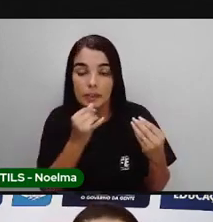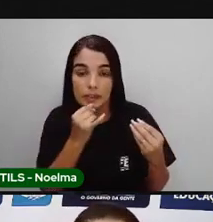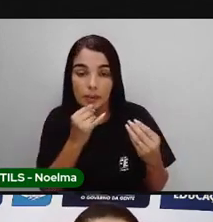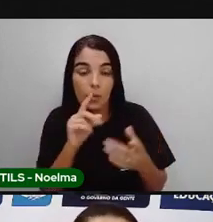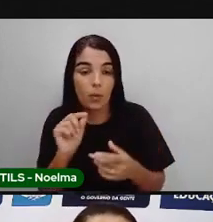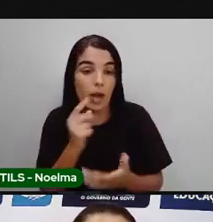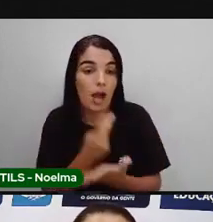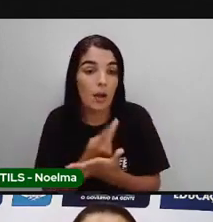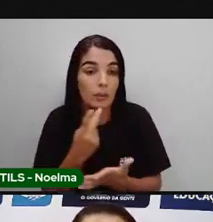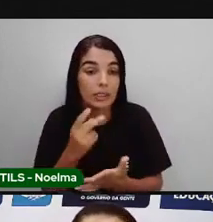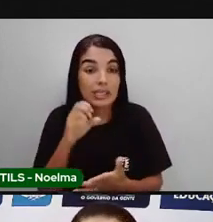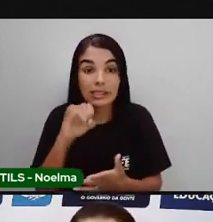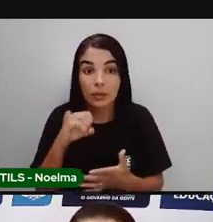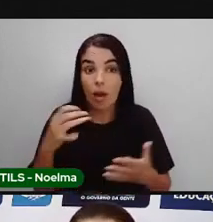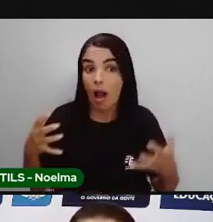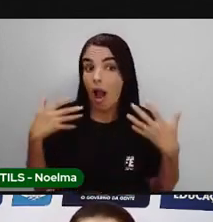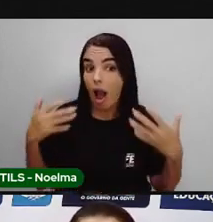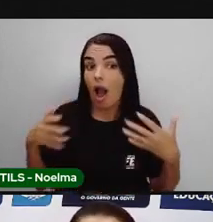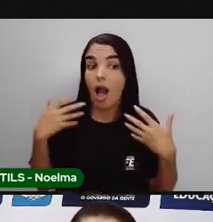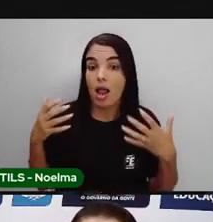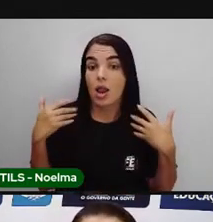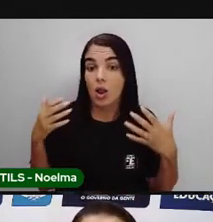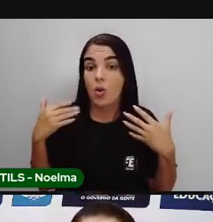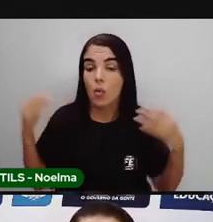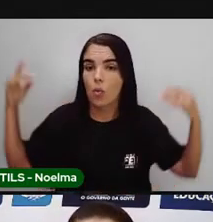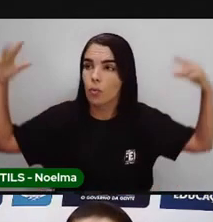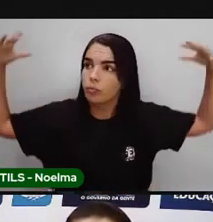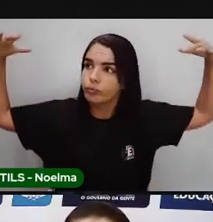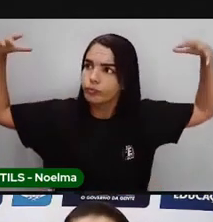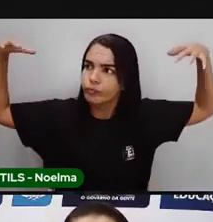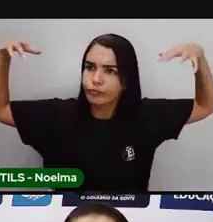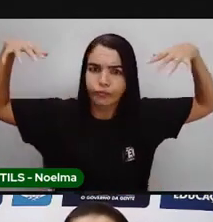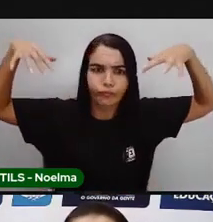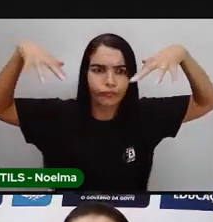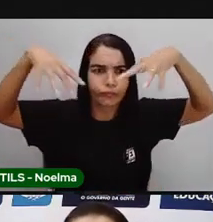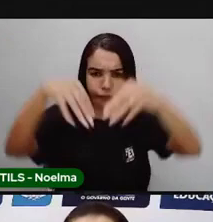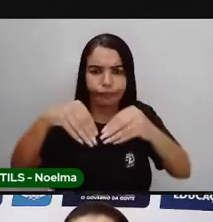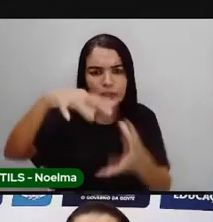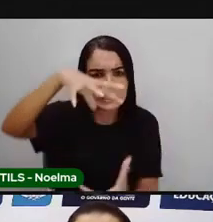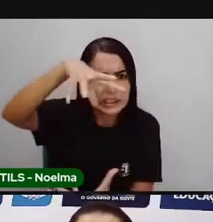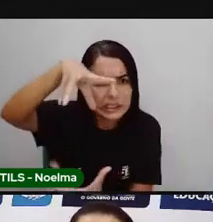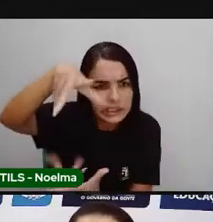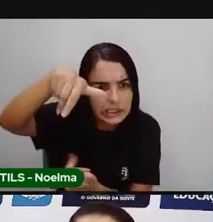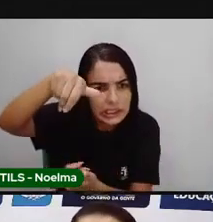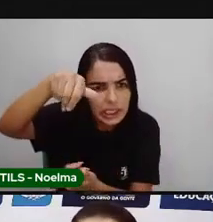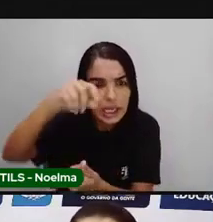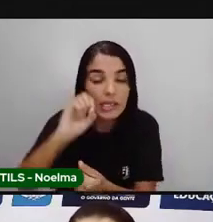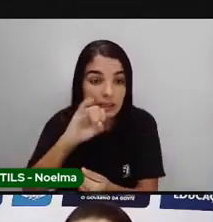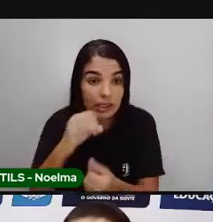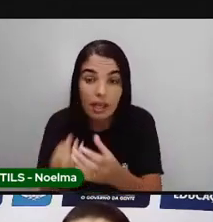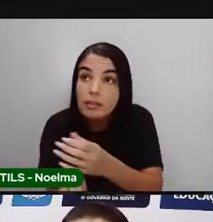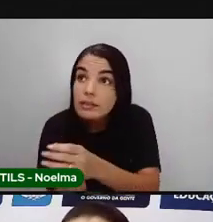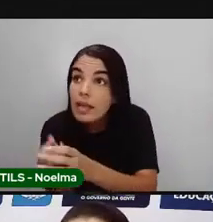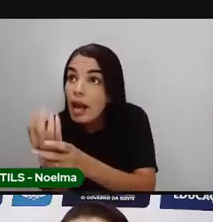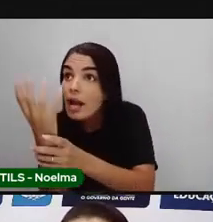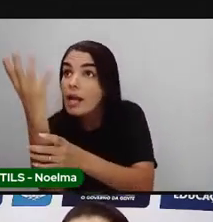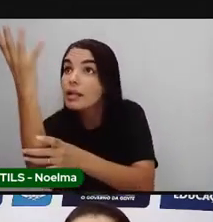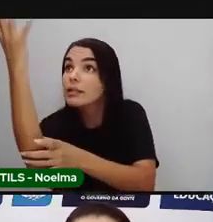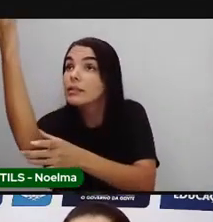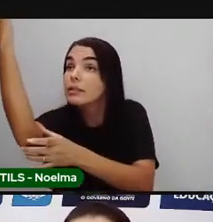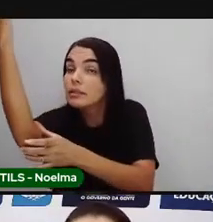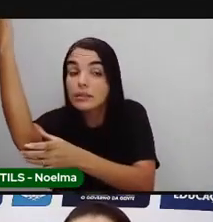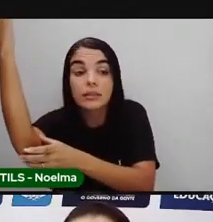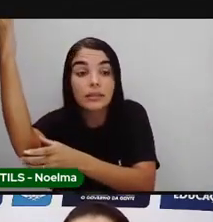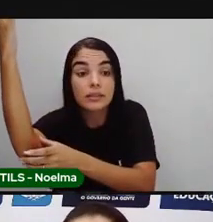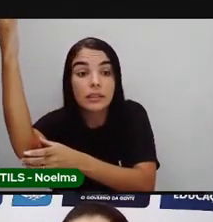que que acontece? Se o calor que entra aqui na Terra, ele voltasse, ele saísse, o calor